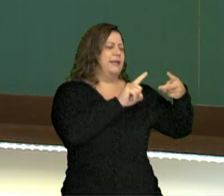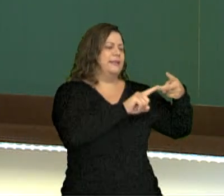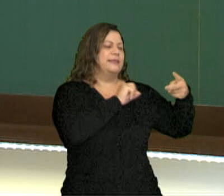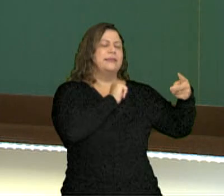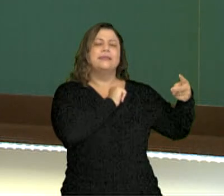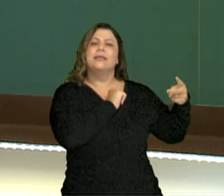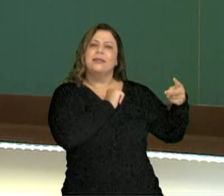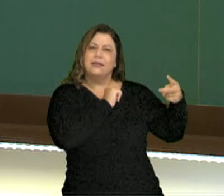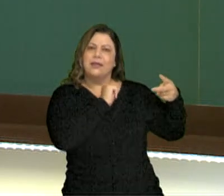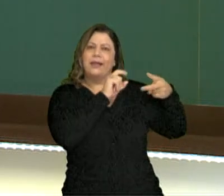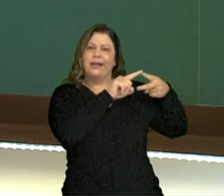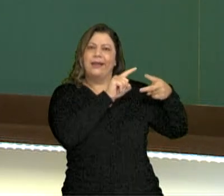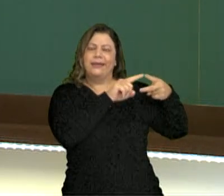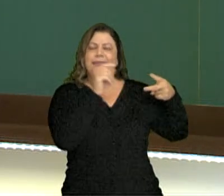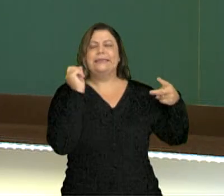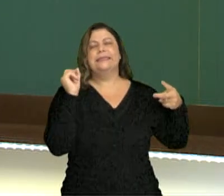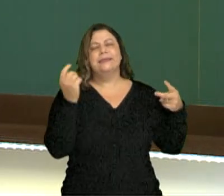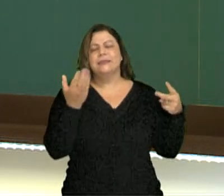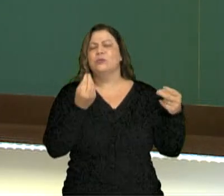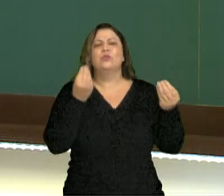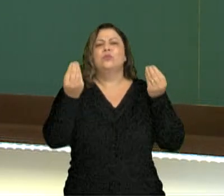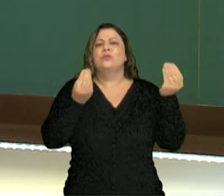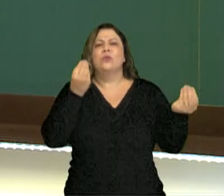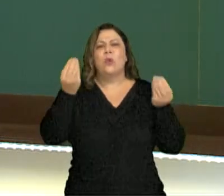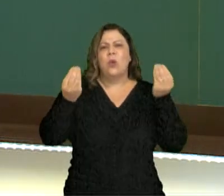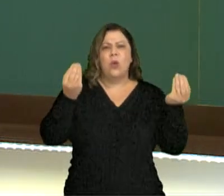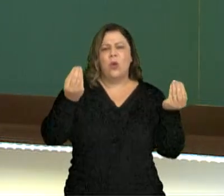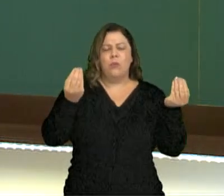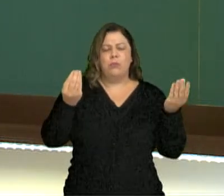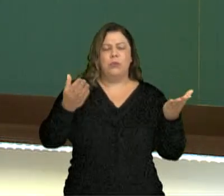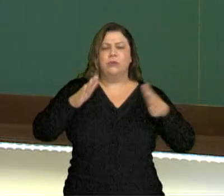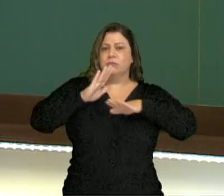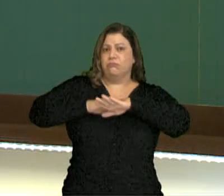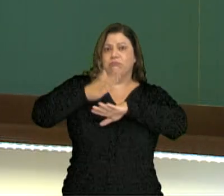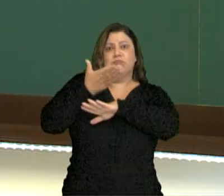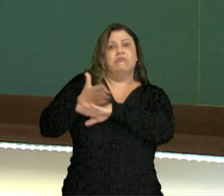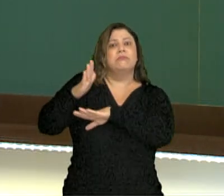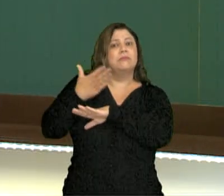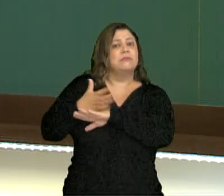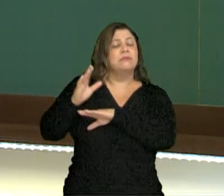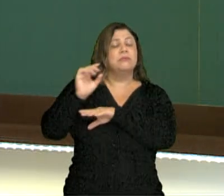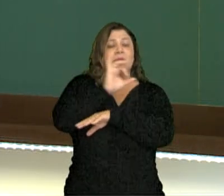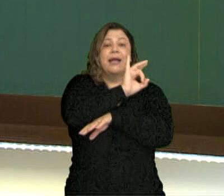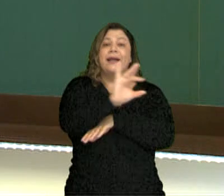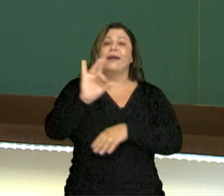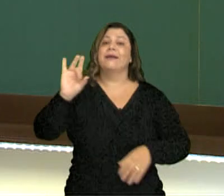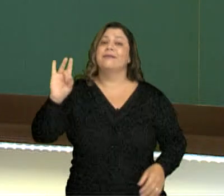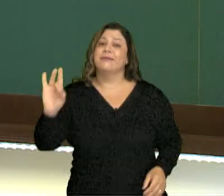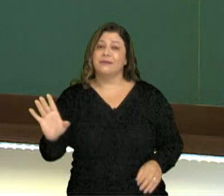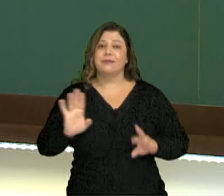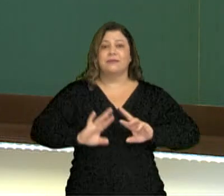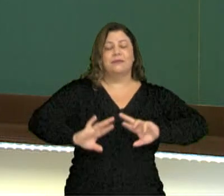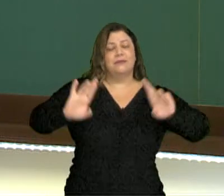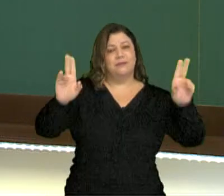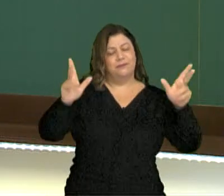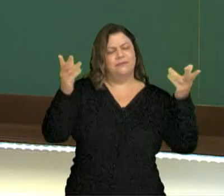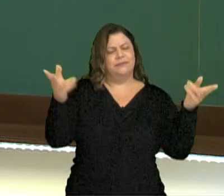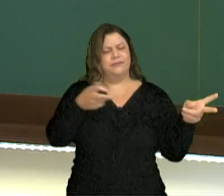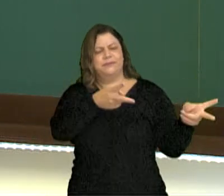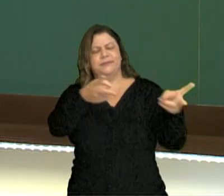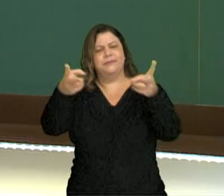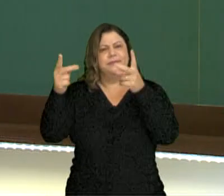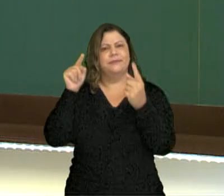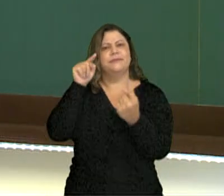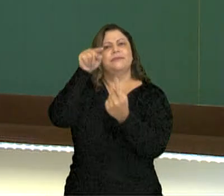que é conscientização corporal, como que uma atua, como que a outra atua, não é mesmo? Para nós conseguirmos identificar